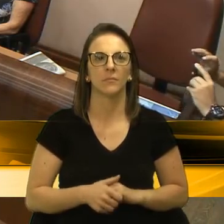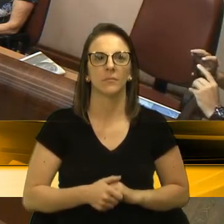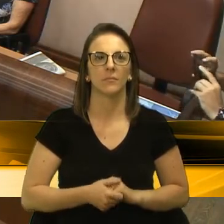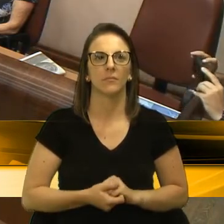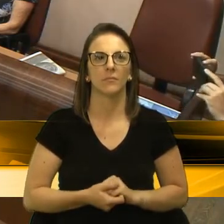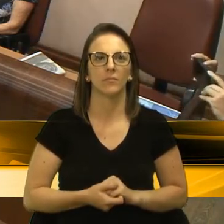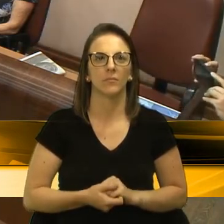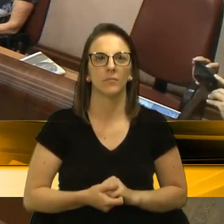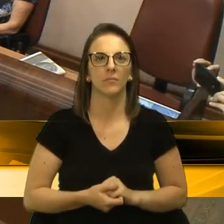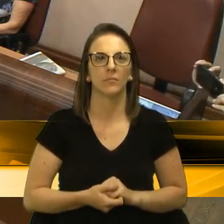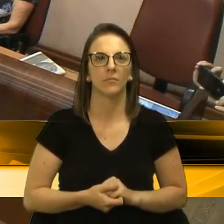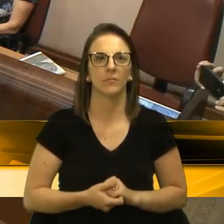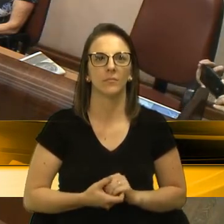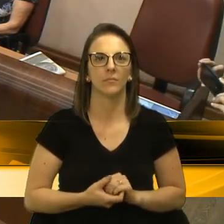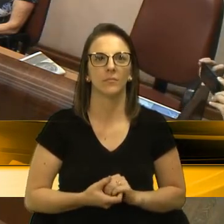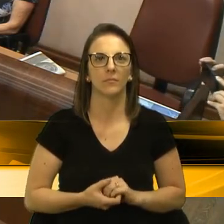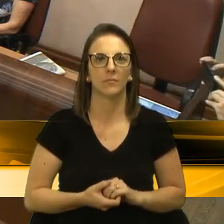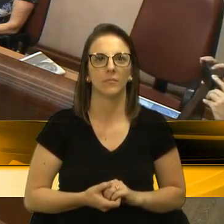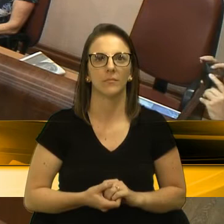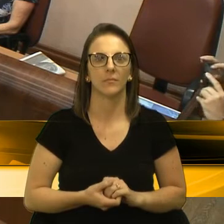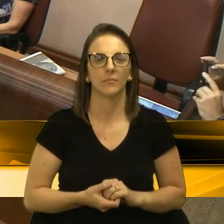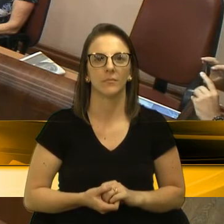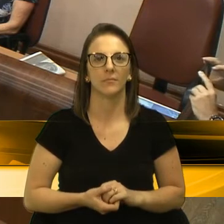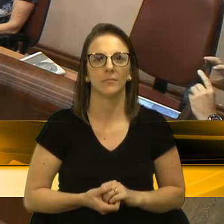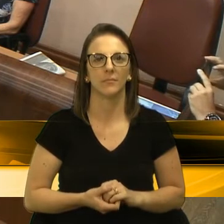Então, vamos dar uma atenção, pessoal.